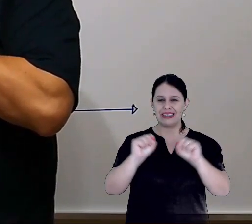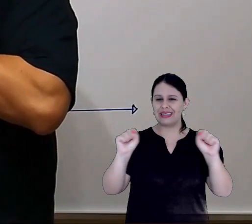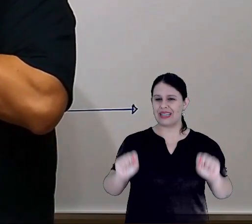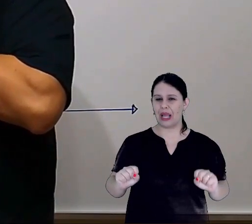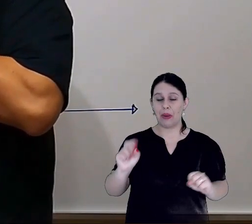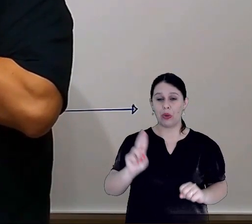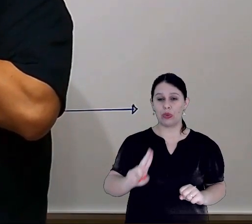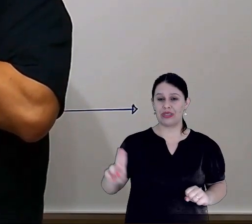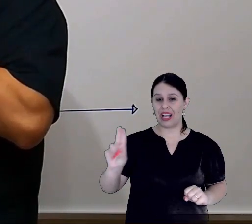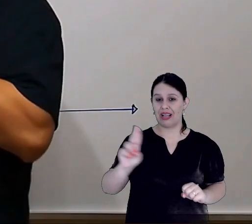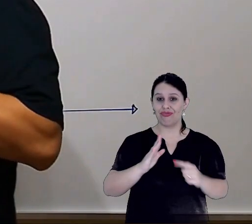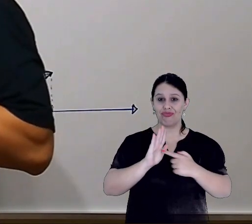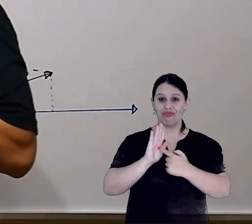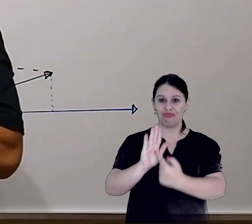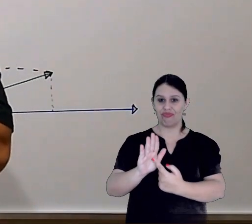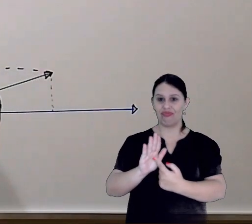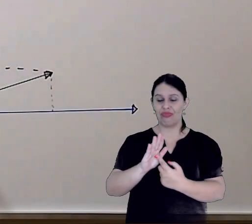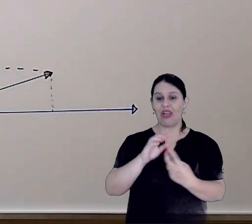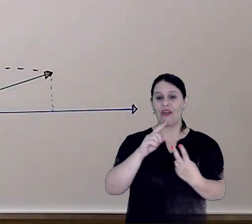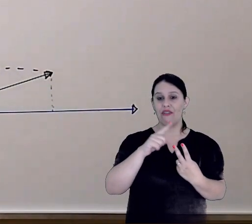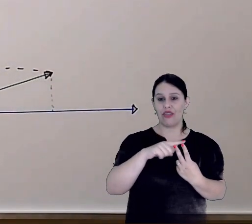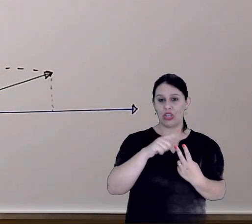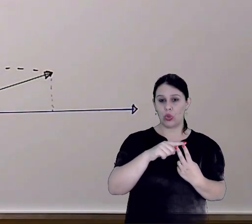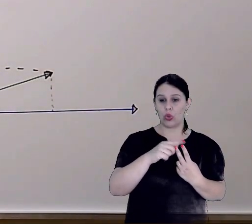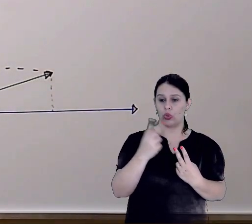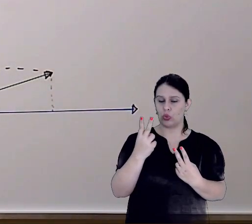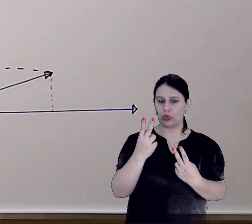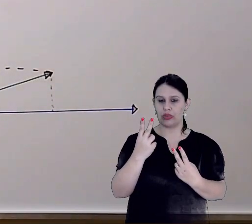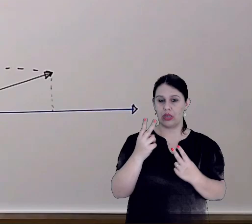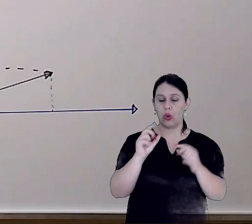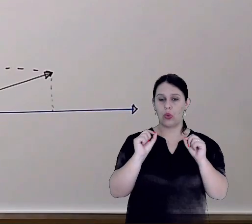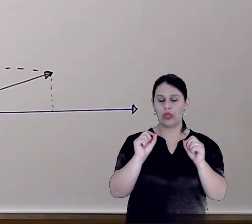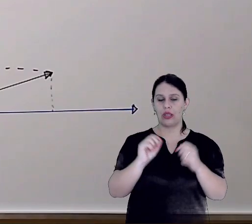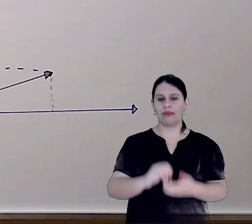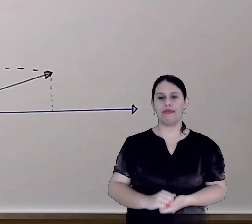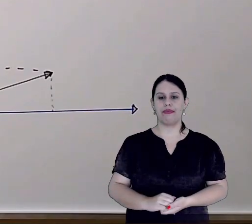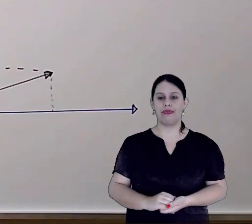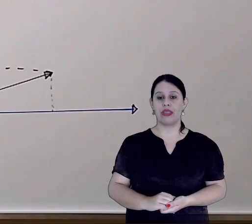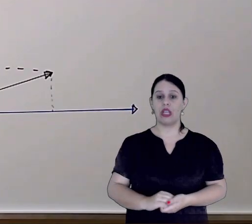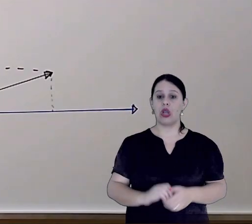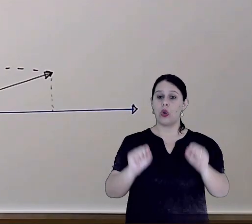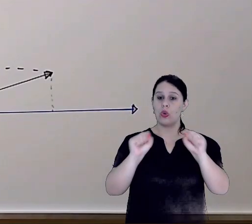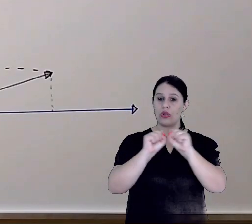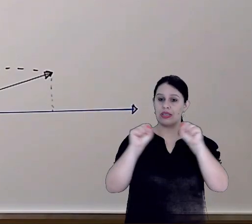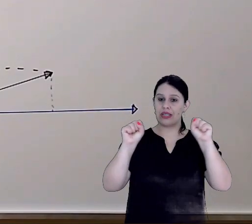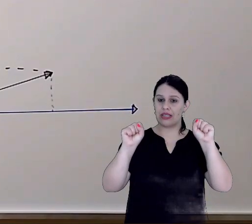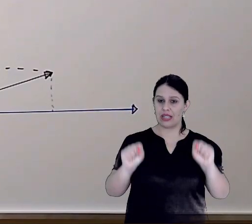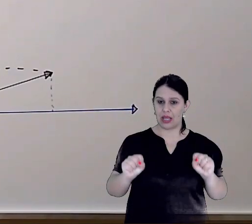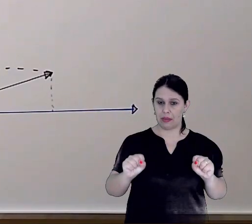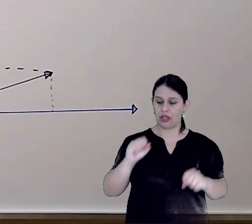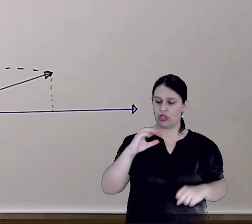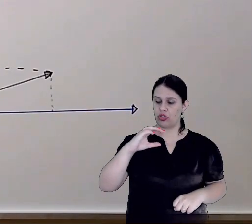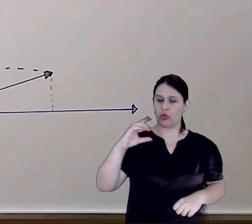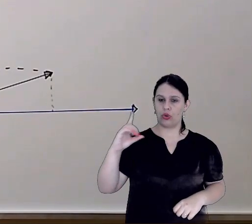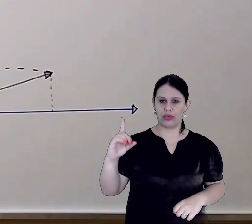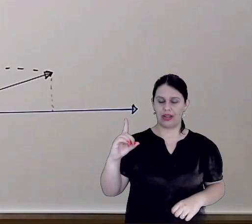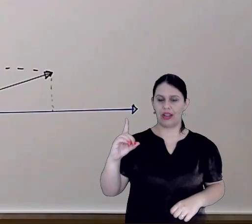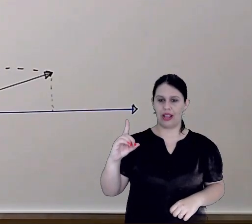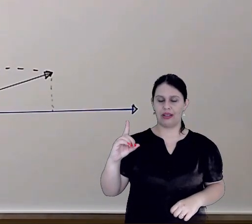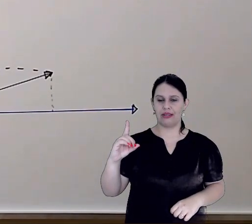mais utilizados Para representar vetores em duas dimensões O sistema de coordenadas